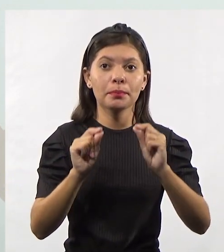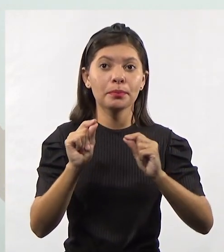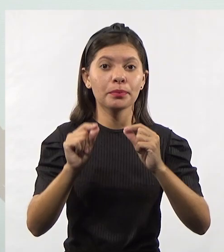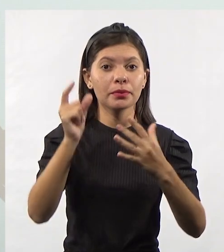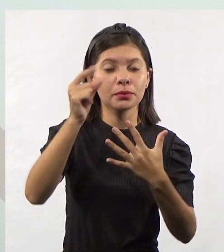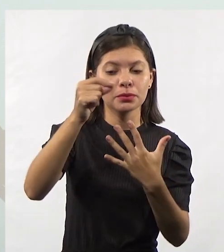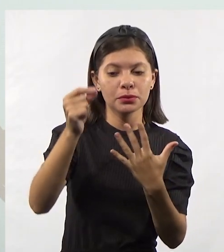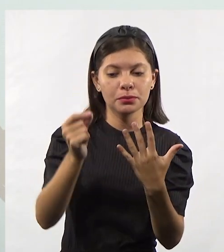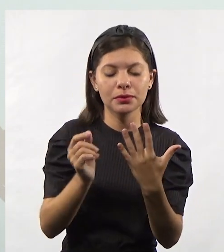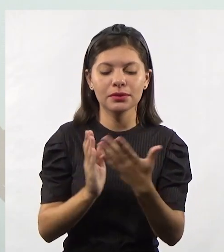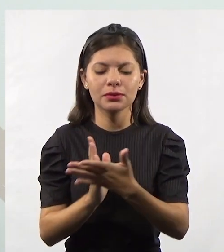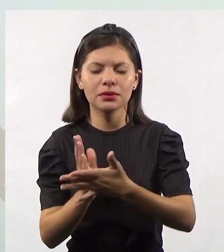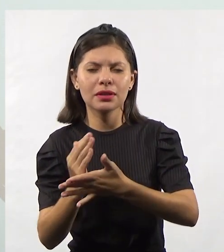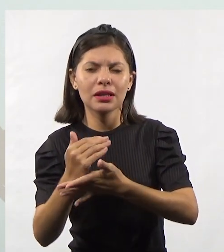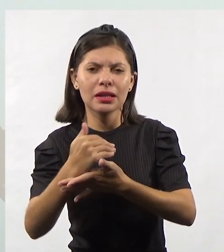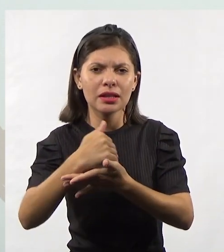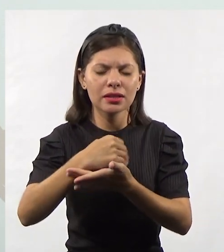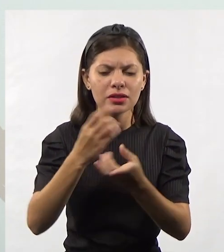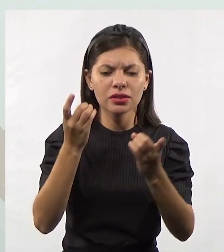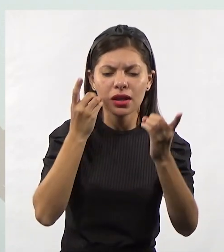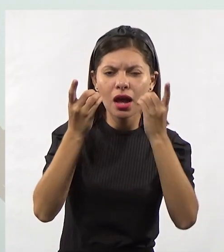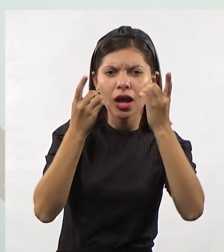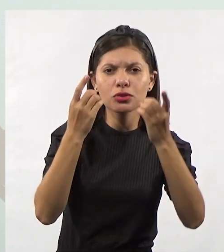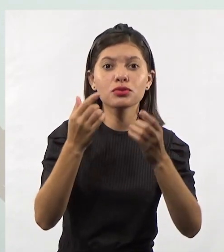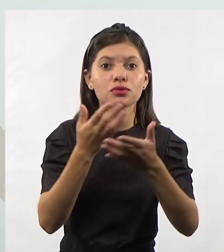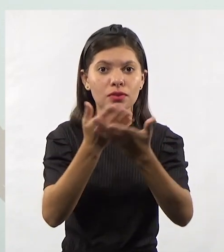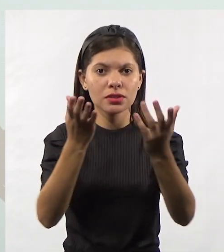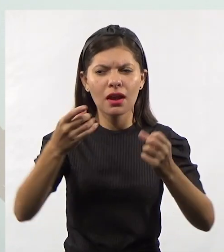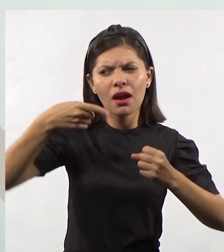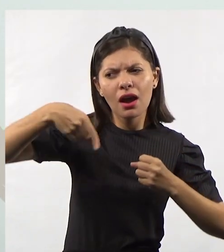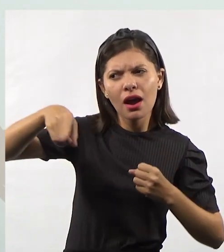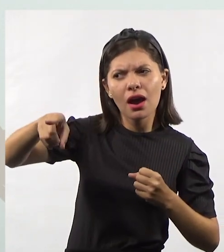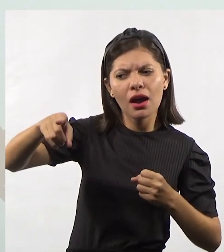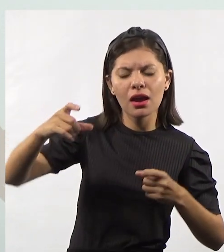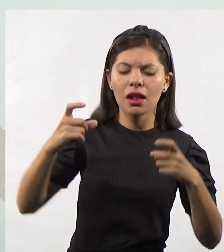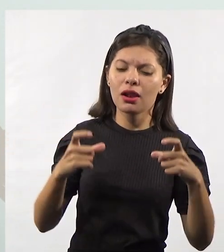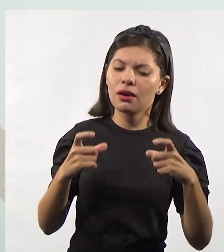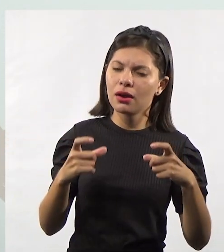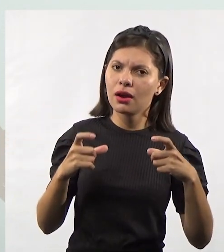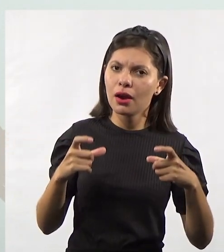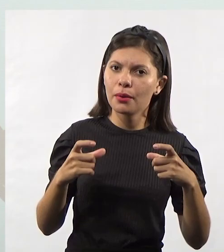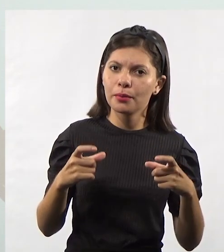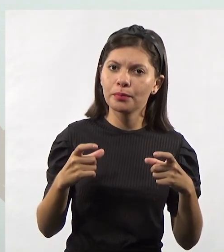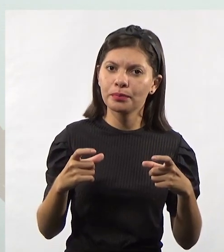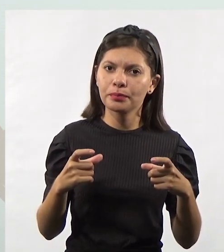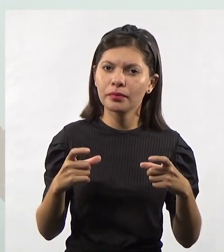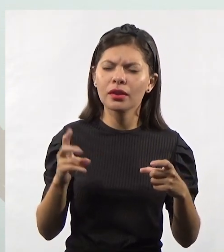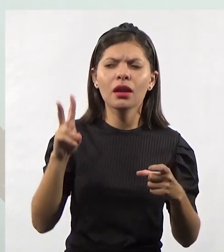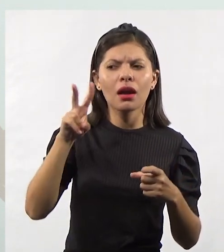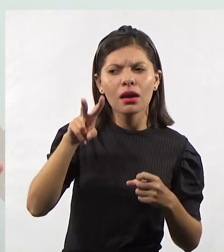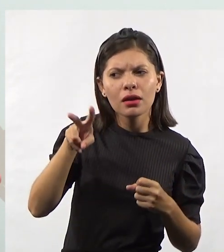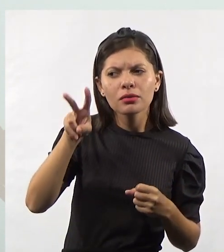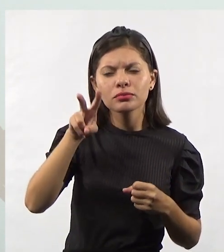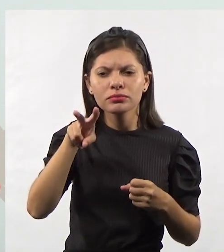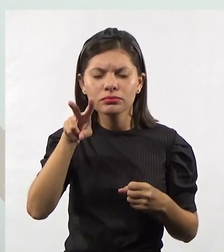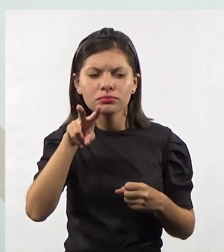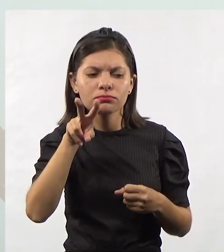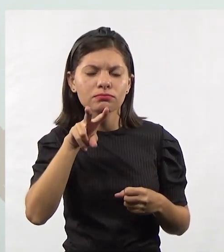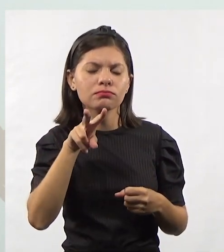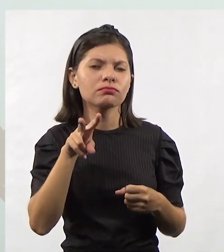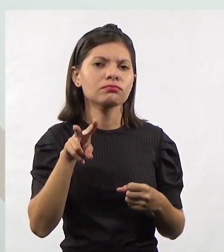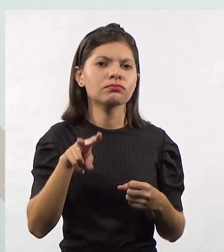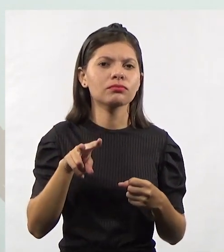no instrumento de coleta de dados em que você vai ao local Então ela é uma pesquisa em loco e que você observa